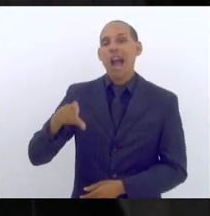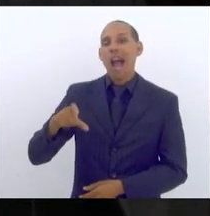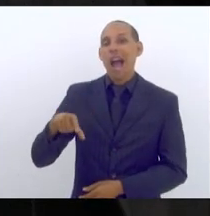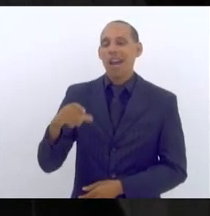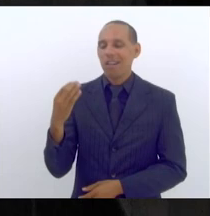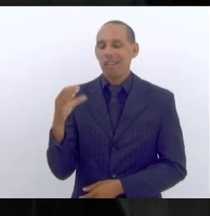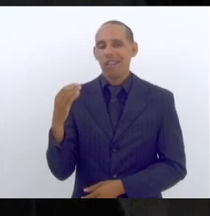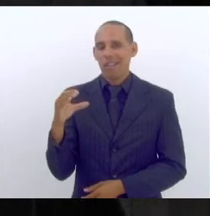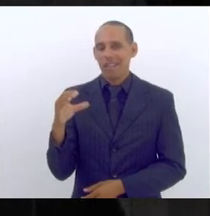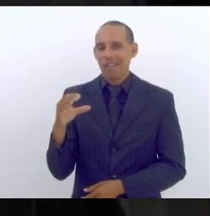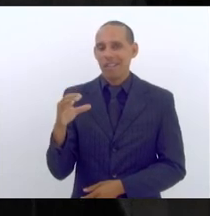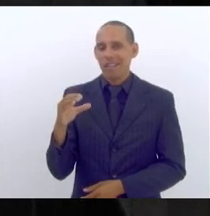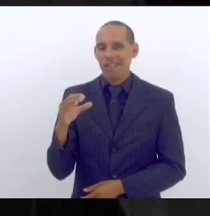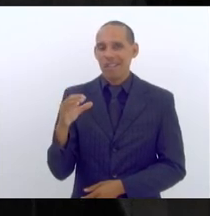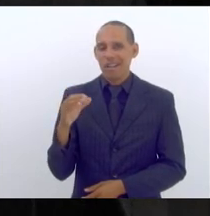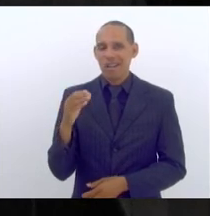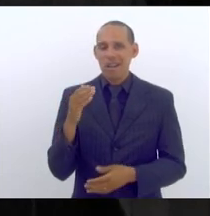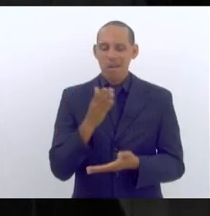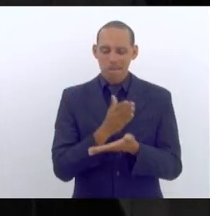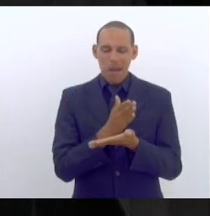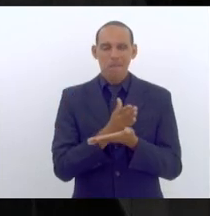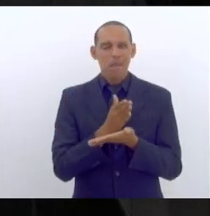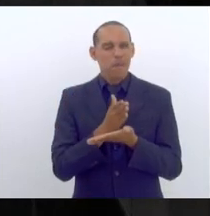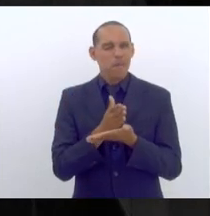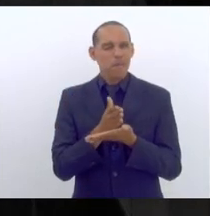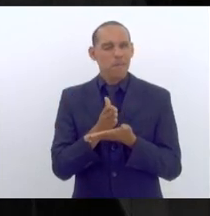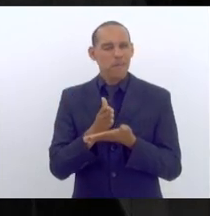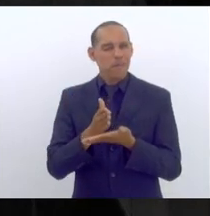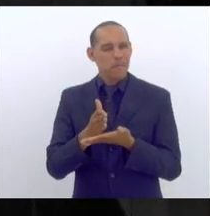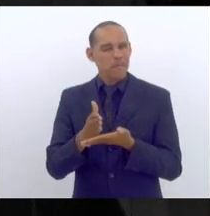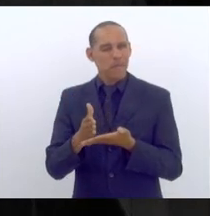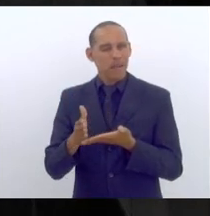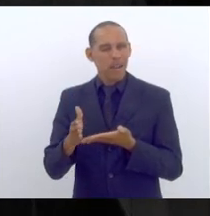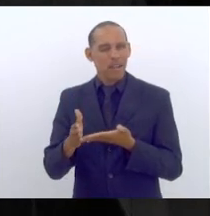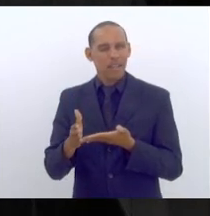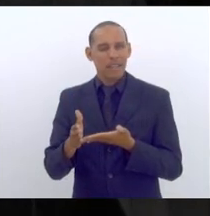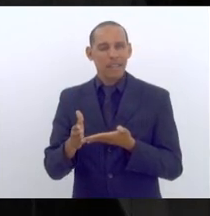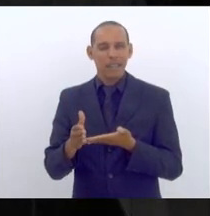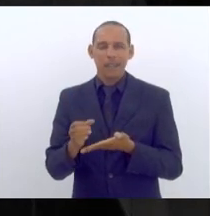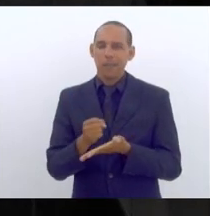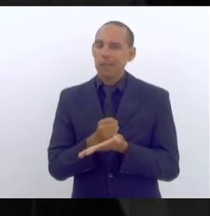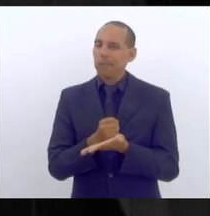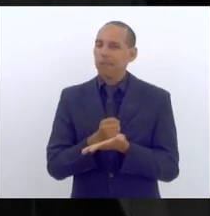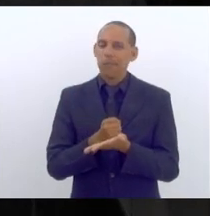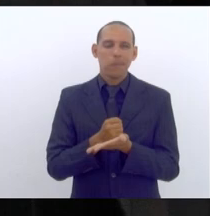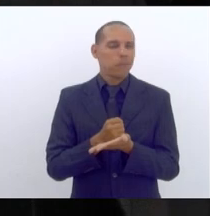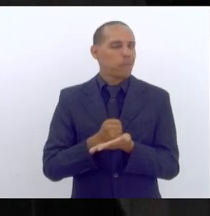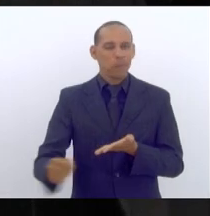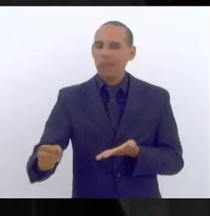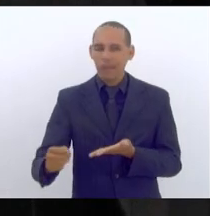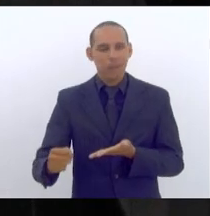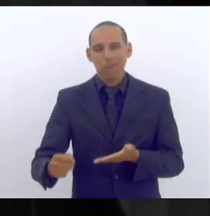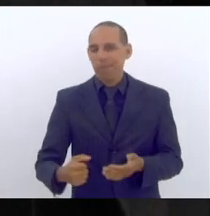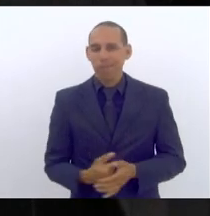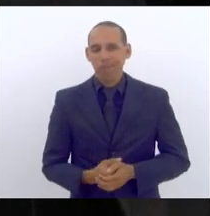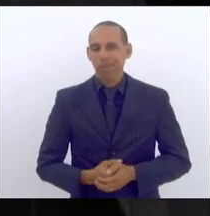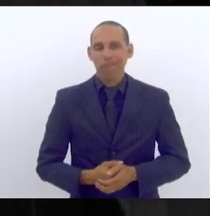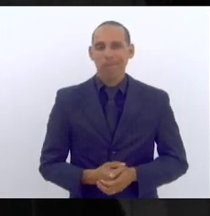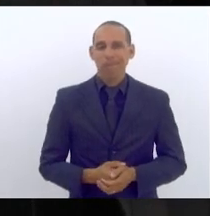e se financiar no cartão de crédito lascou a sua vida definitivamente